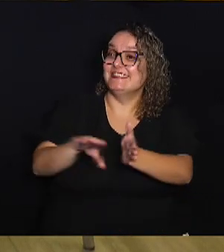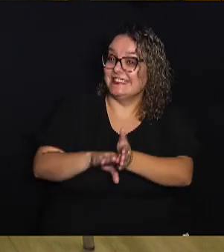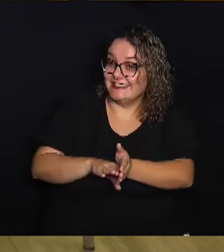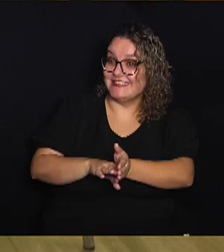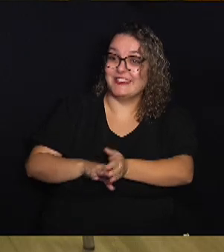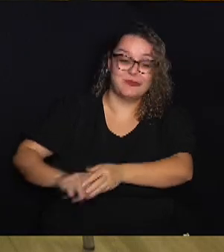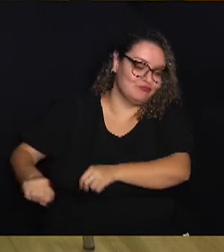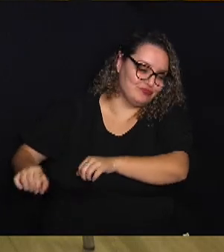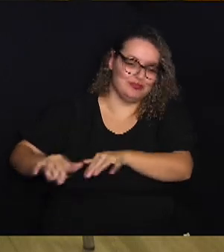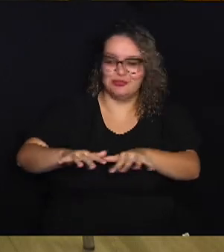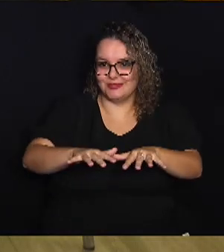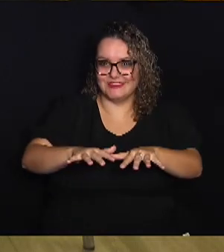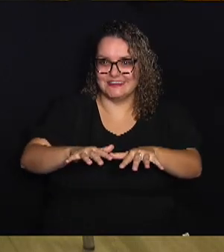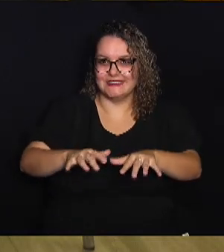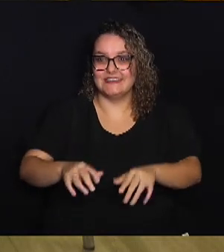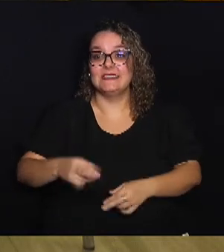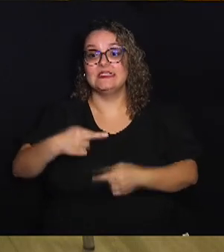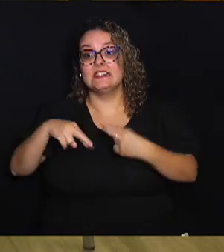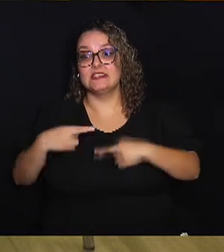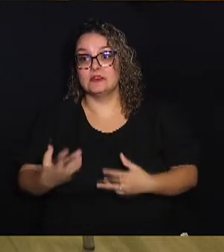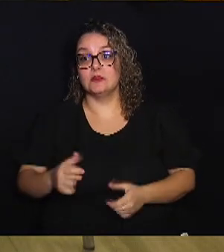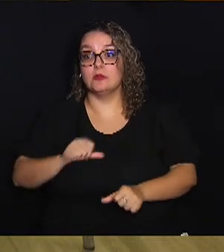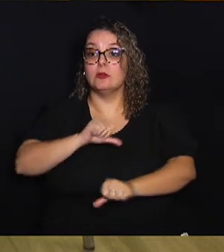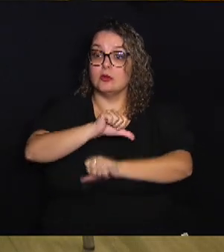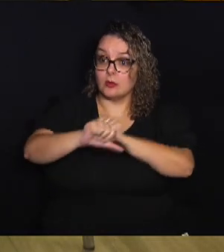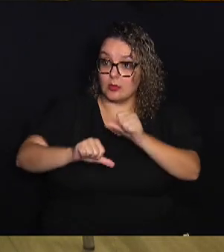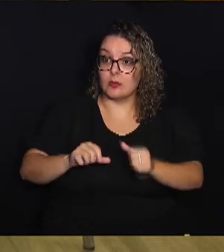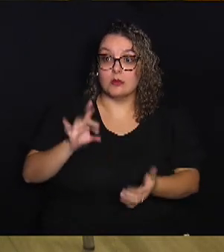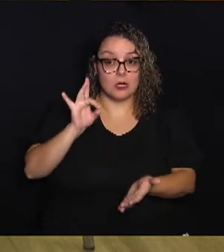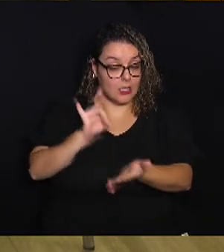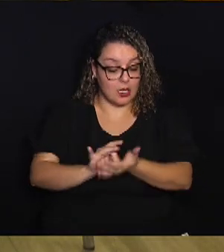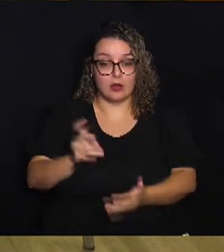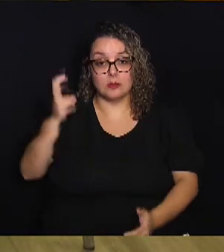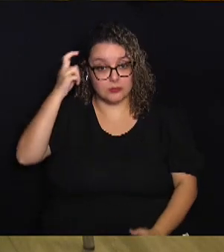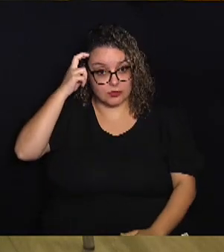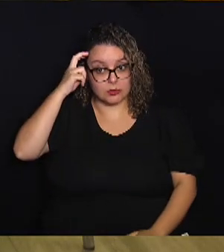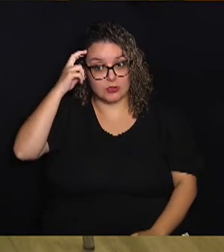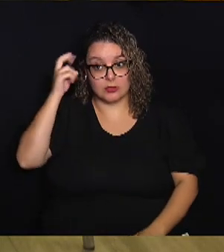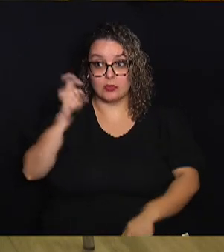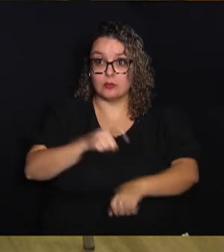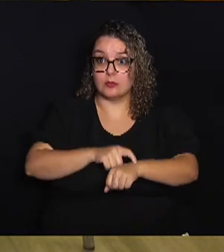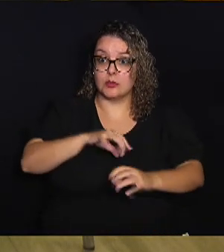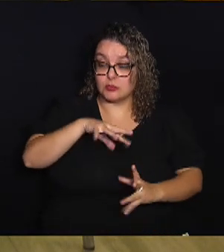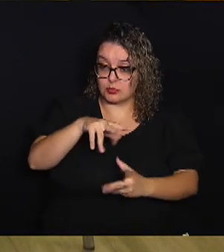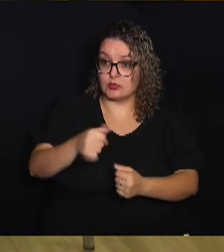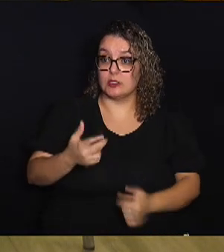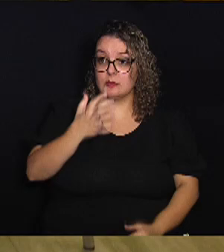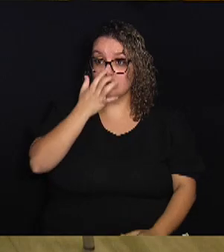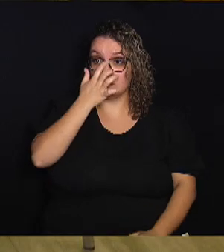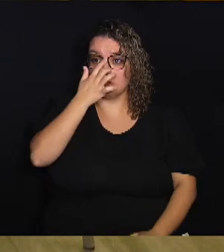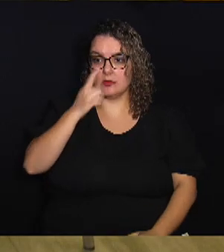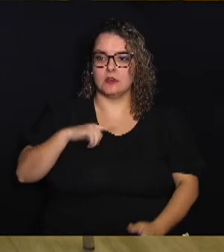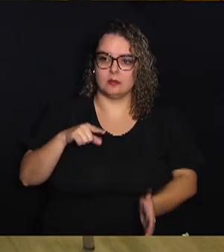chegando. Isso tem muito a ver com a mudança mesmo cultural e mudança de momento de mundo. Tem até uma